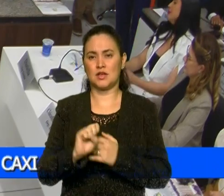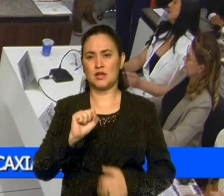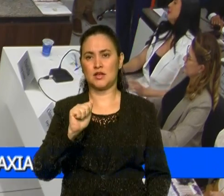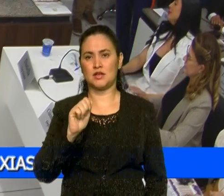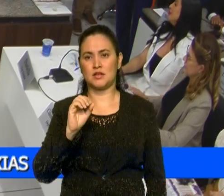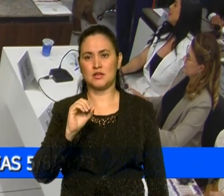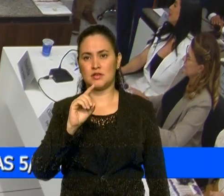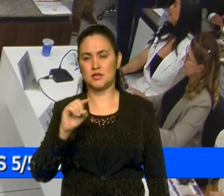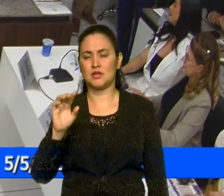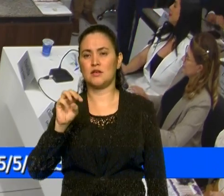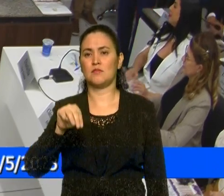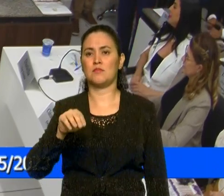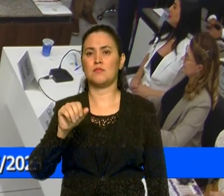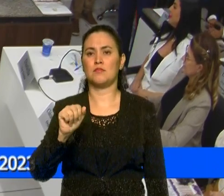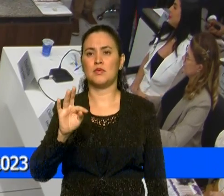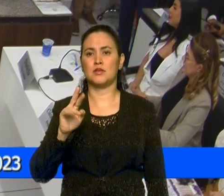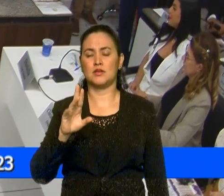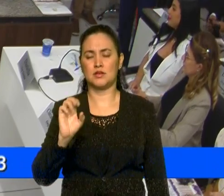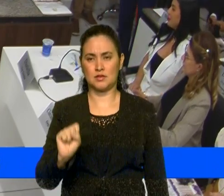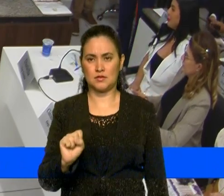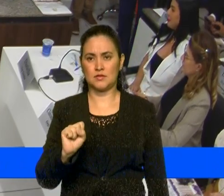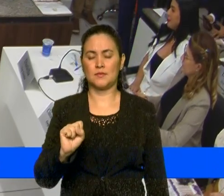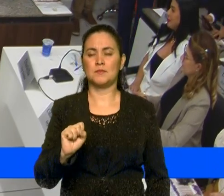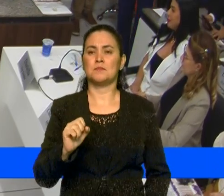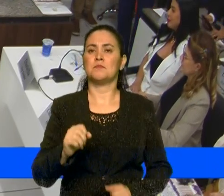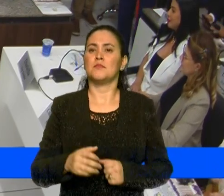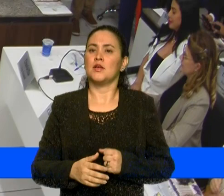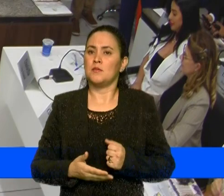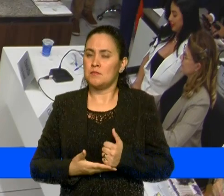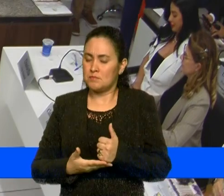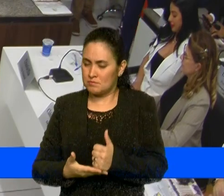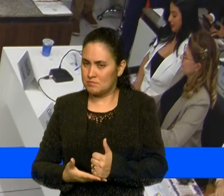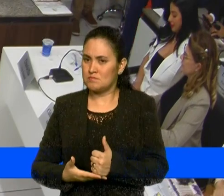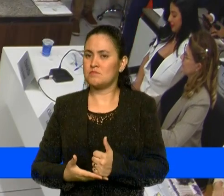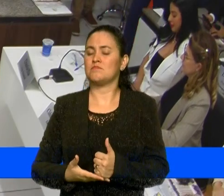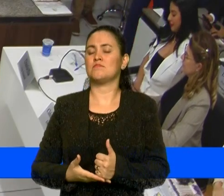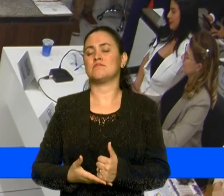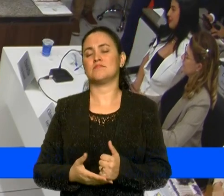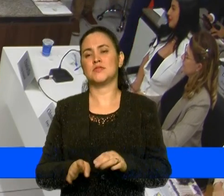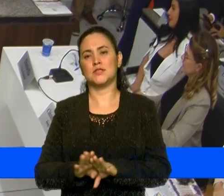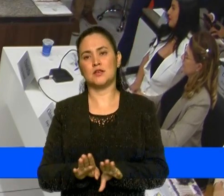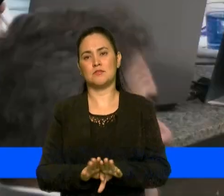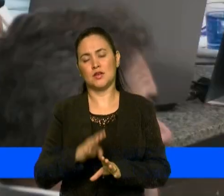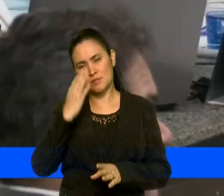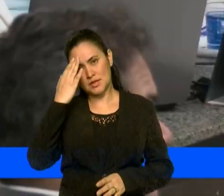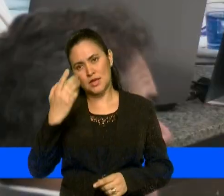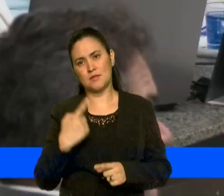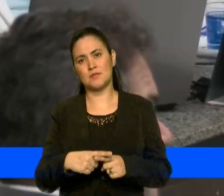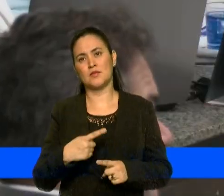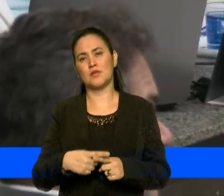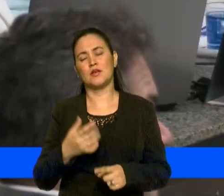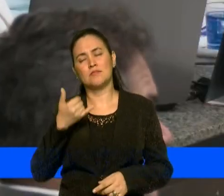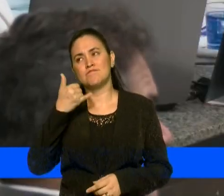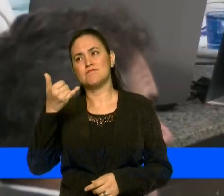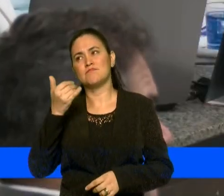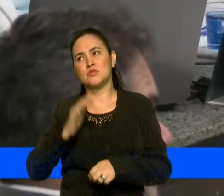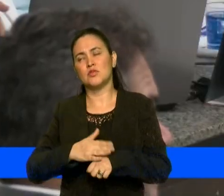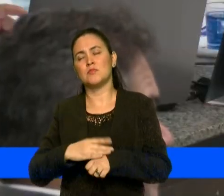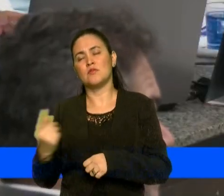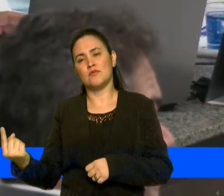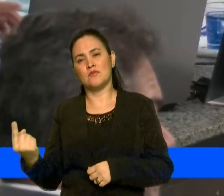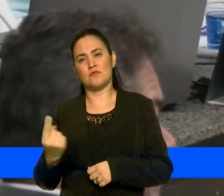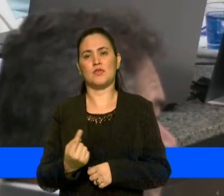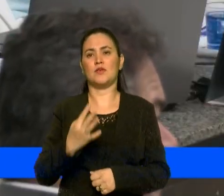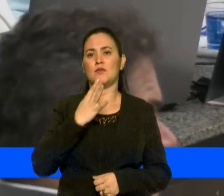Muito obrigado pela receptividade, por ter atendido nosso telefonema e ter vindo aqui na cidade de Caxias conhecer de perto a